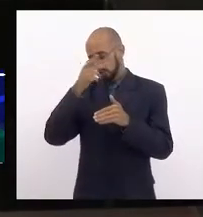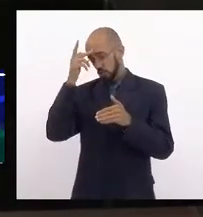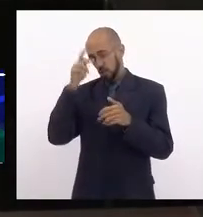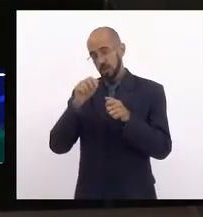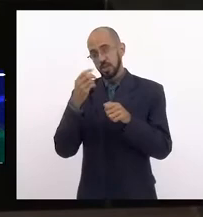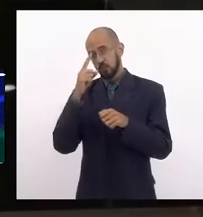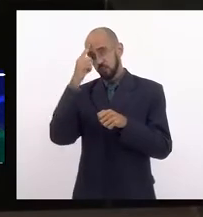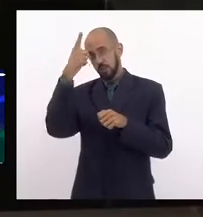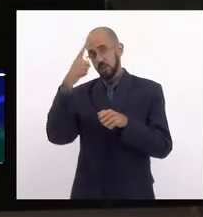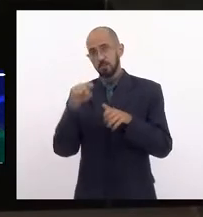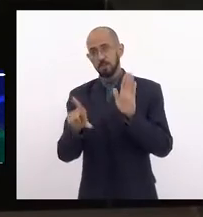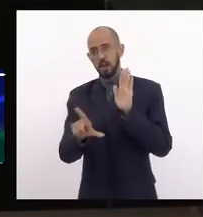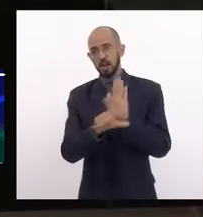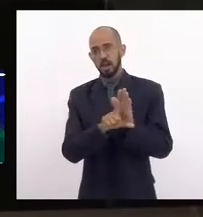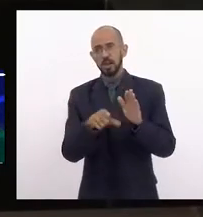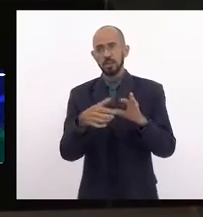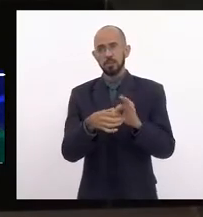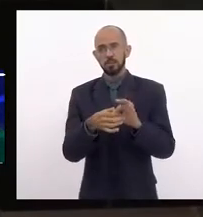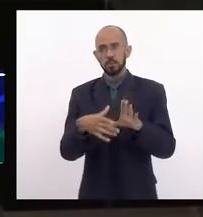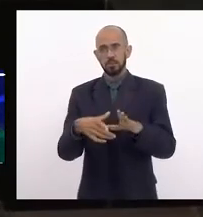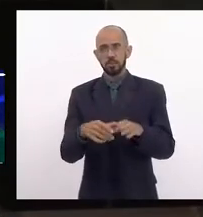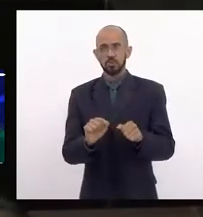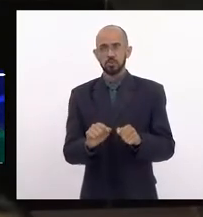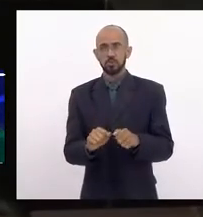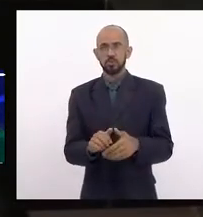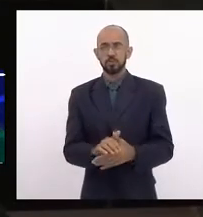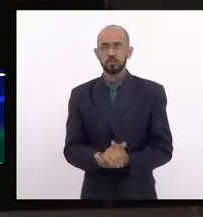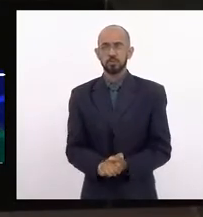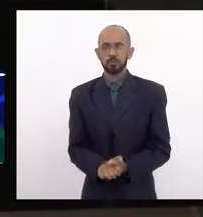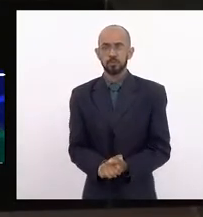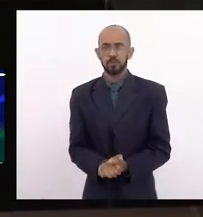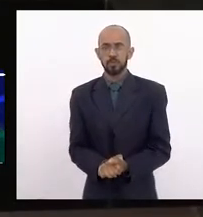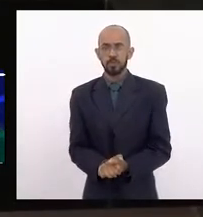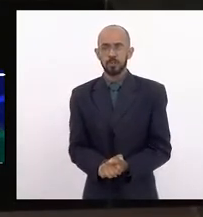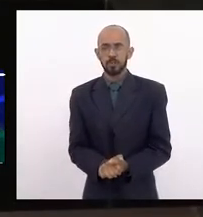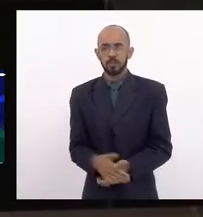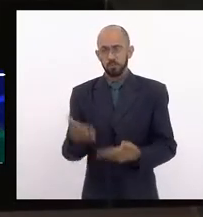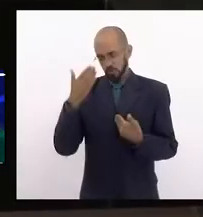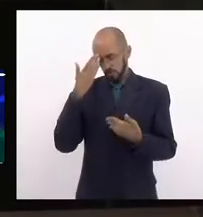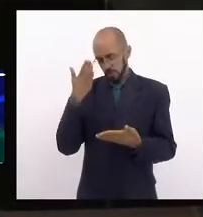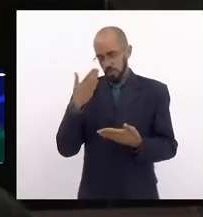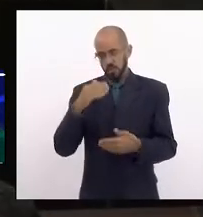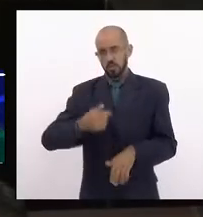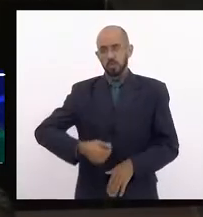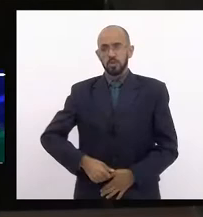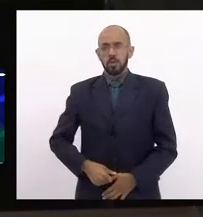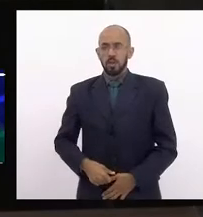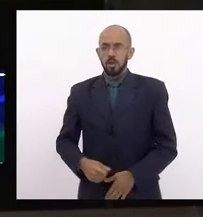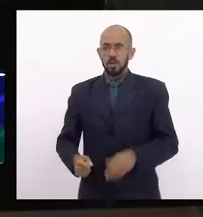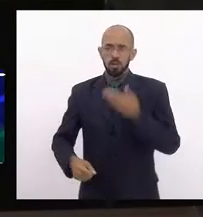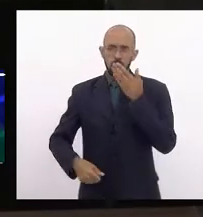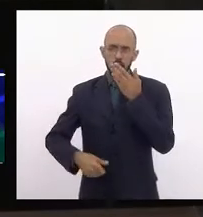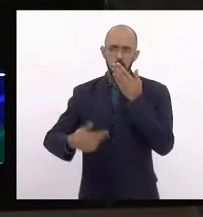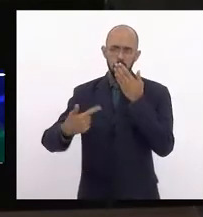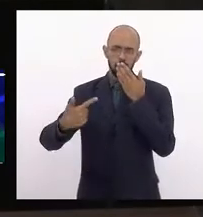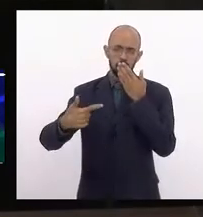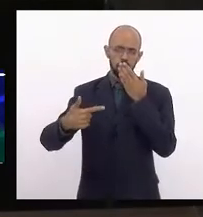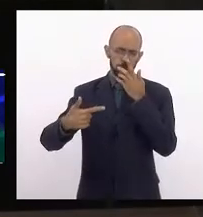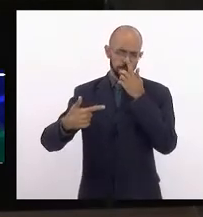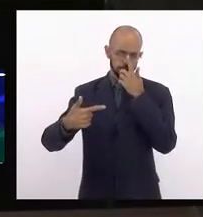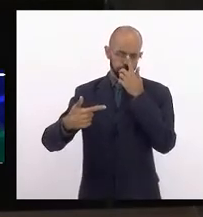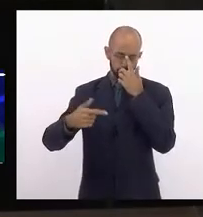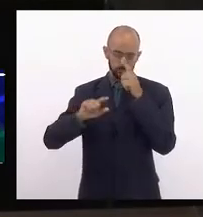aquilo que já é permitido e tá sobre a Lei é muito obrigado e segundo lugar distintos